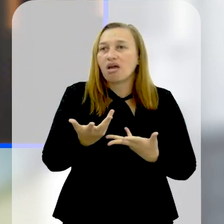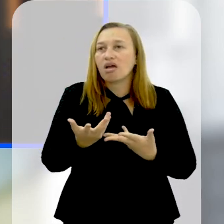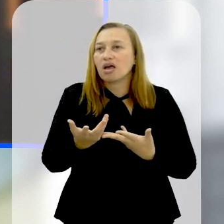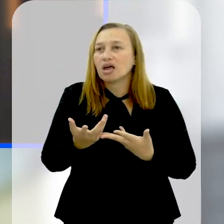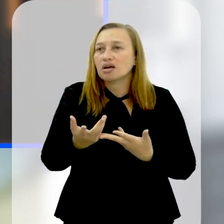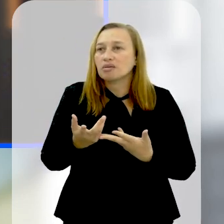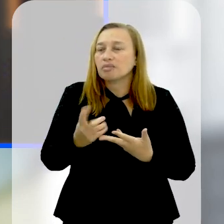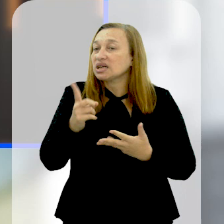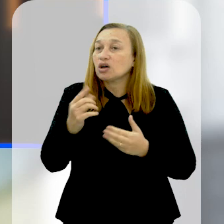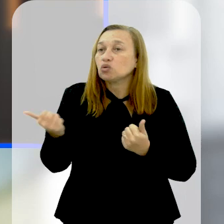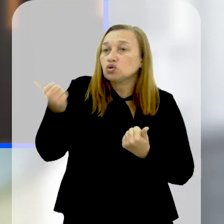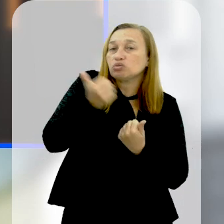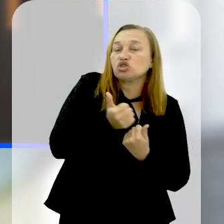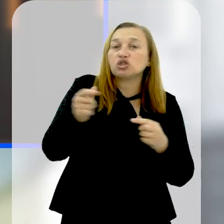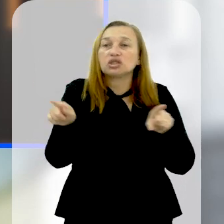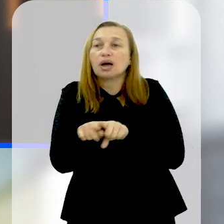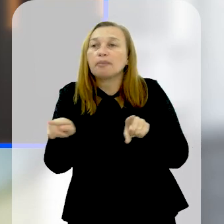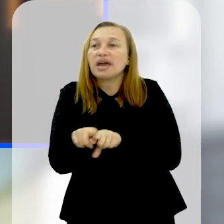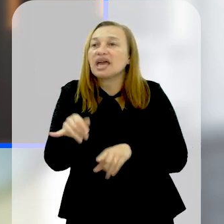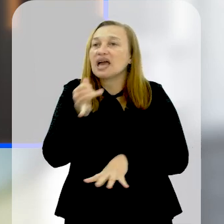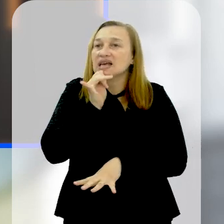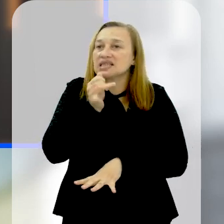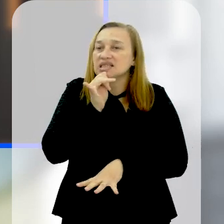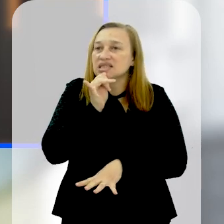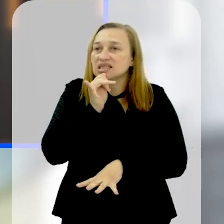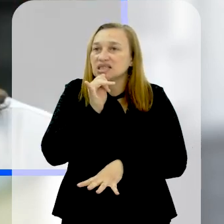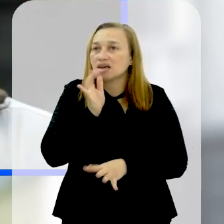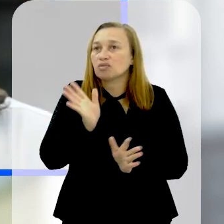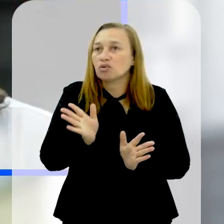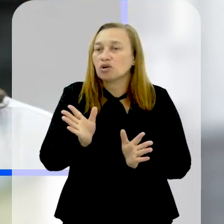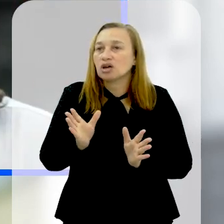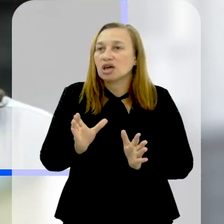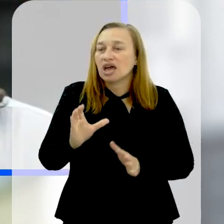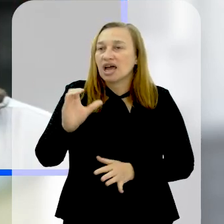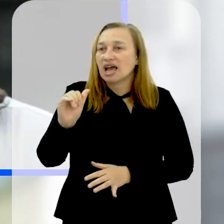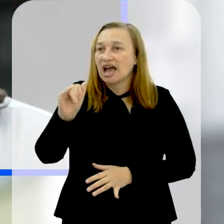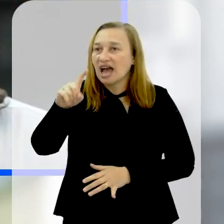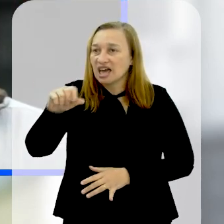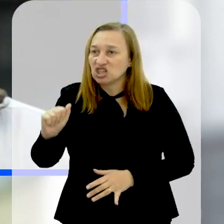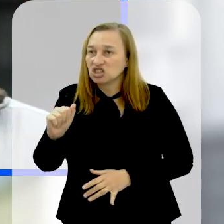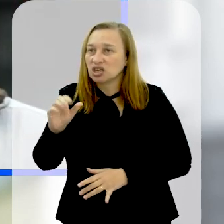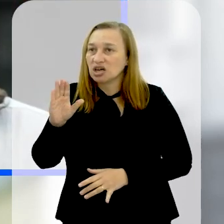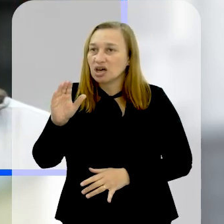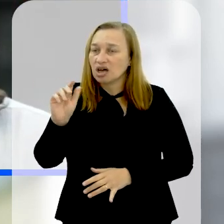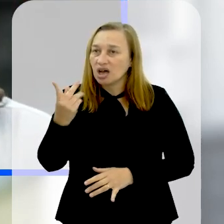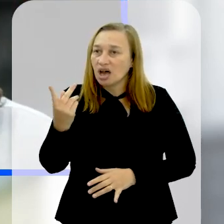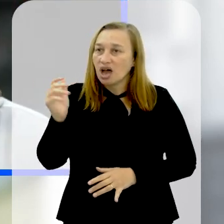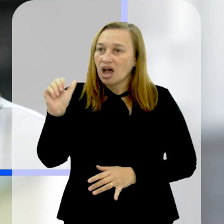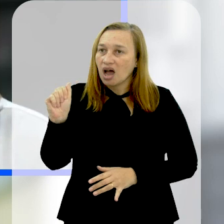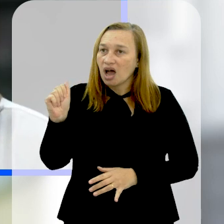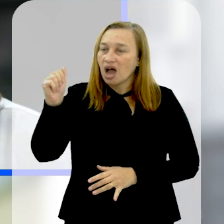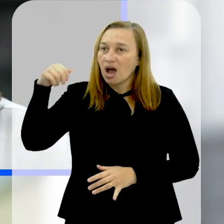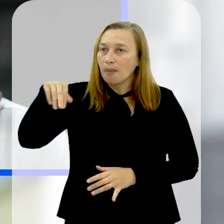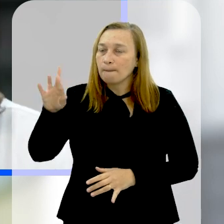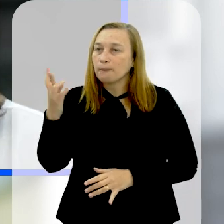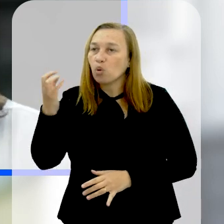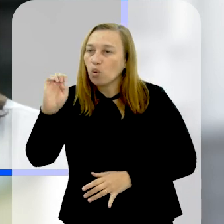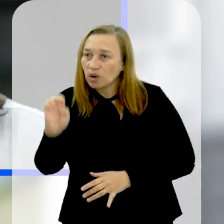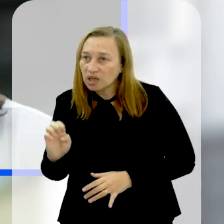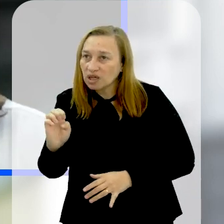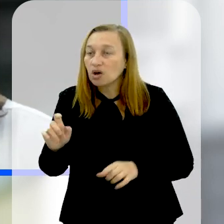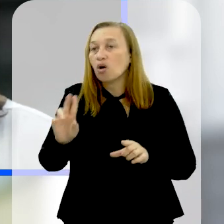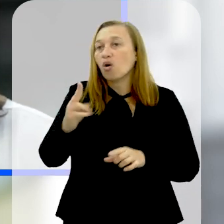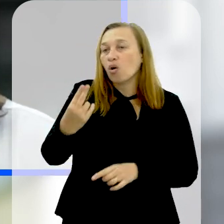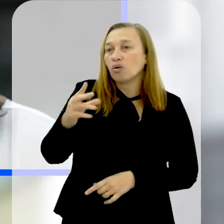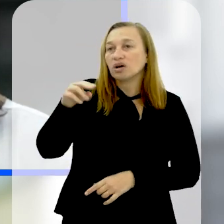enfim. Para não substituir também, por exemplo, para uma caixa de hambúrguer ou de nugget ou de qualquer coisa que é